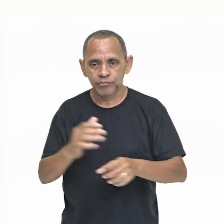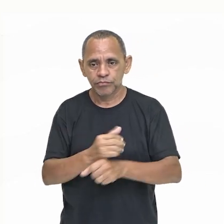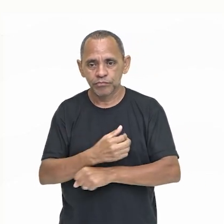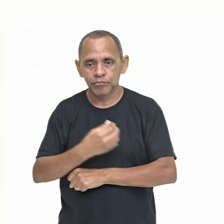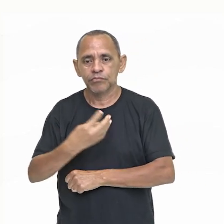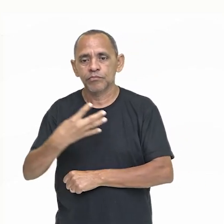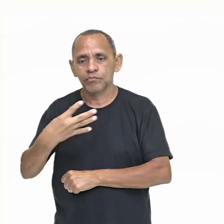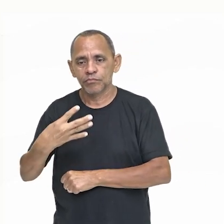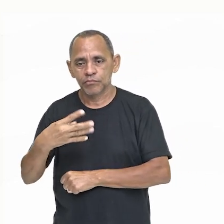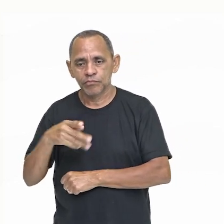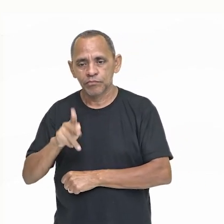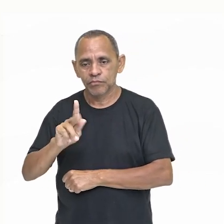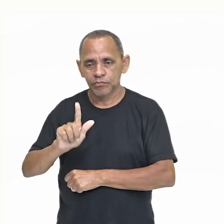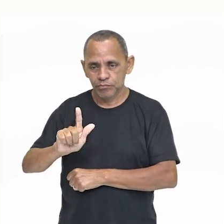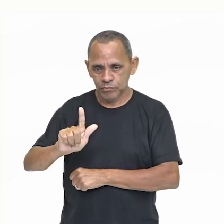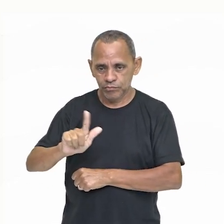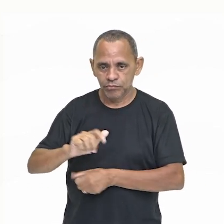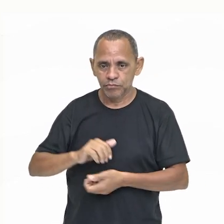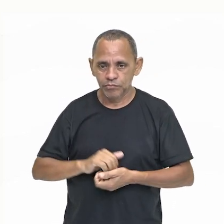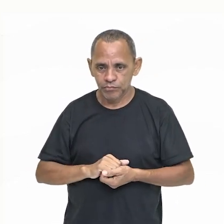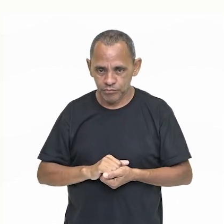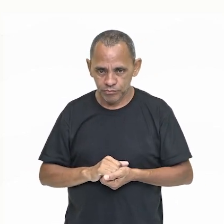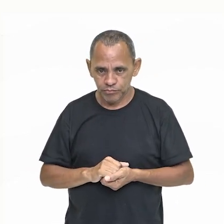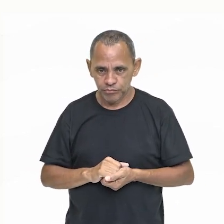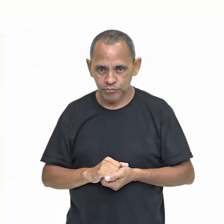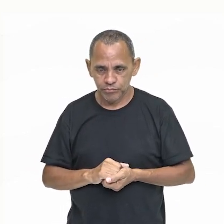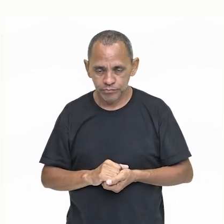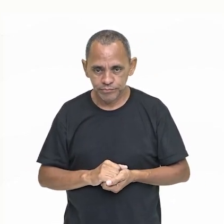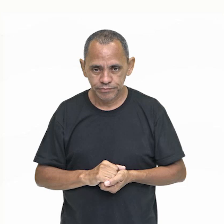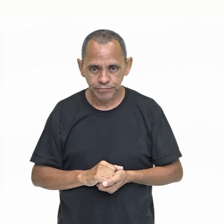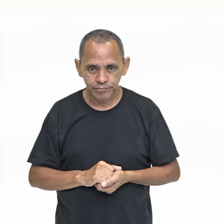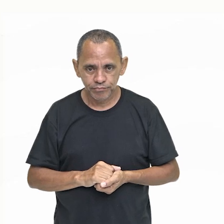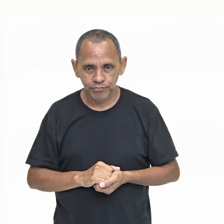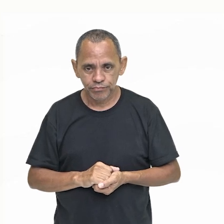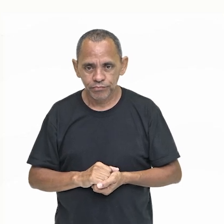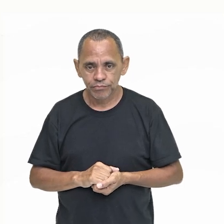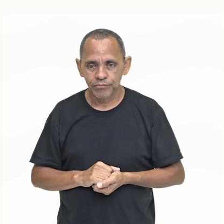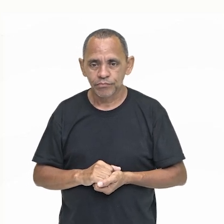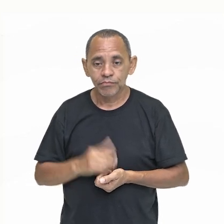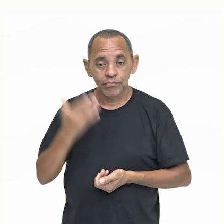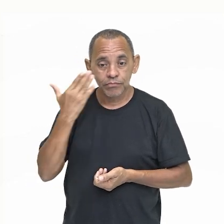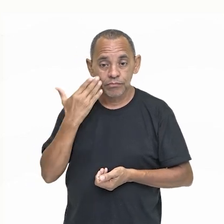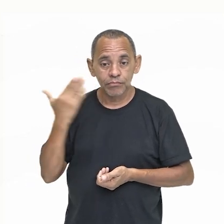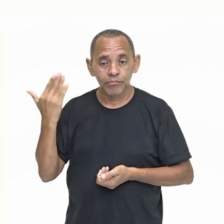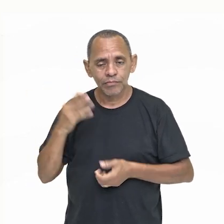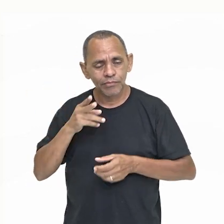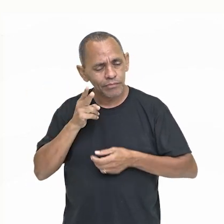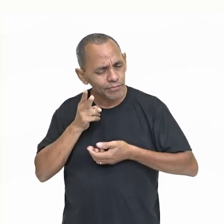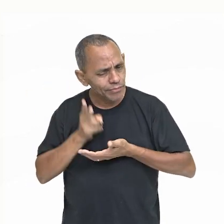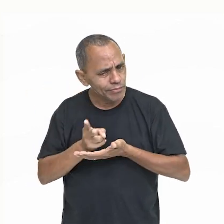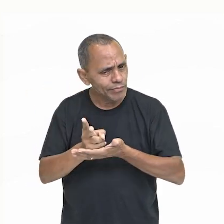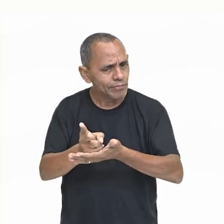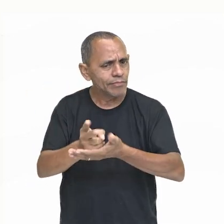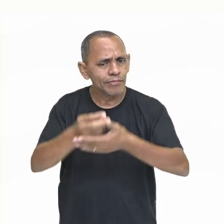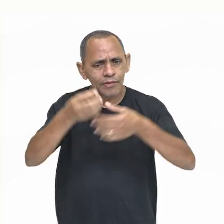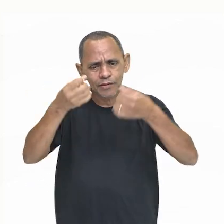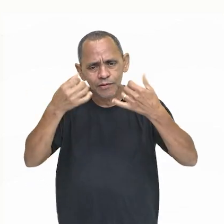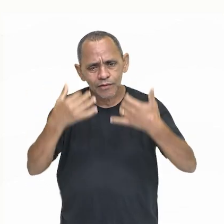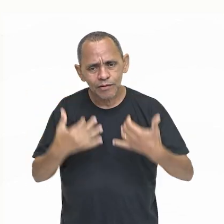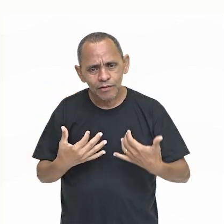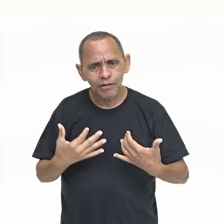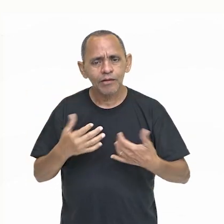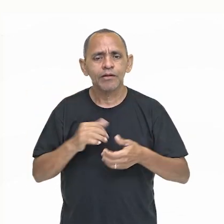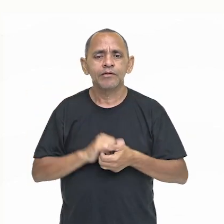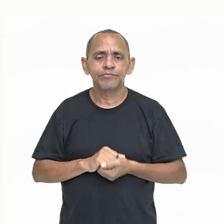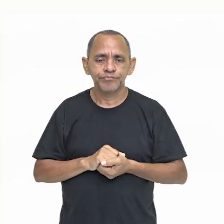4 quilogramas. Muito bem. Vejam aí que toda vez que eu estiver falando